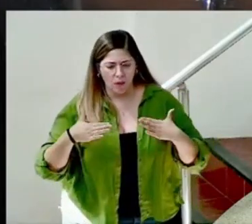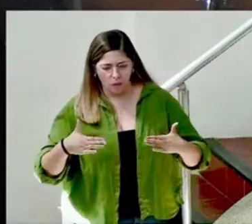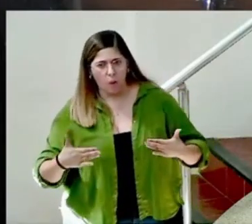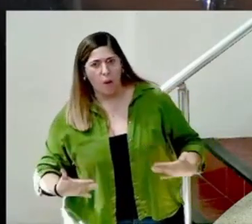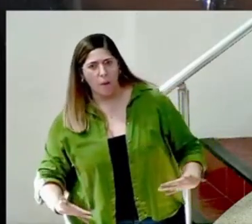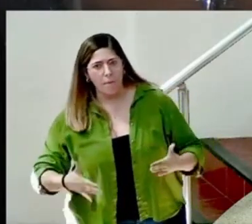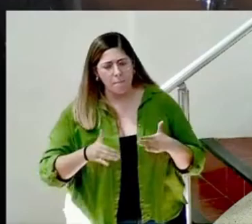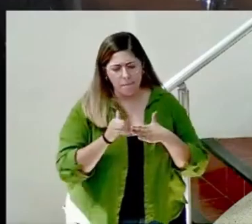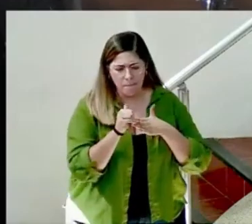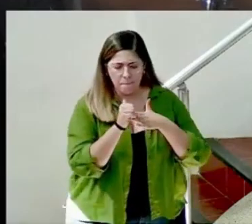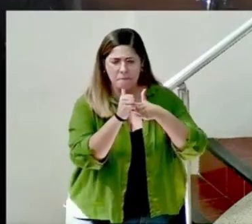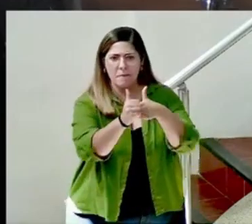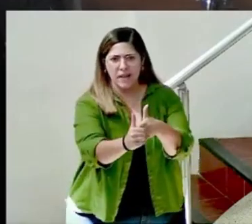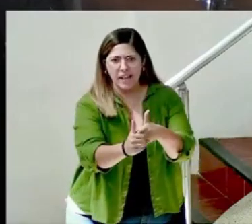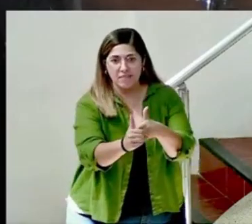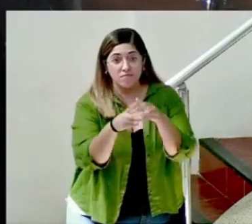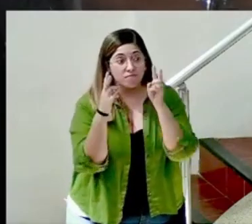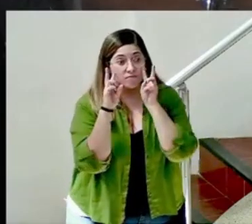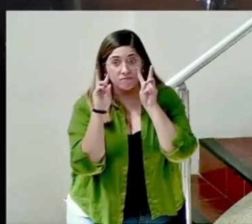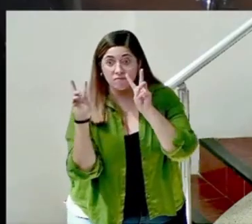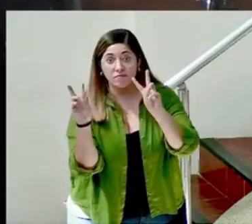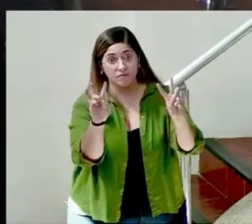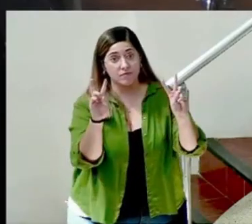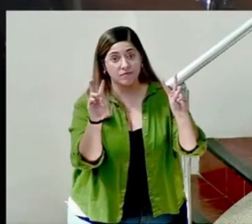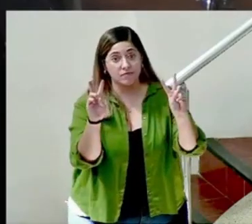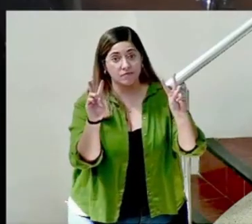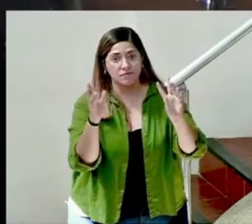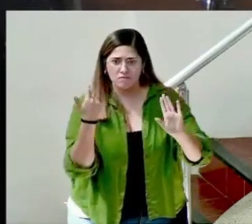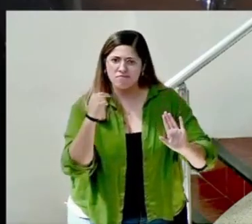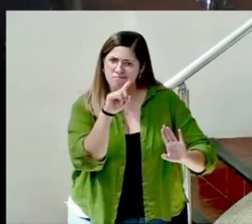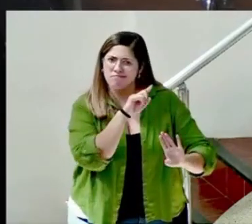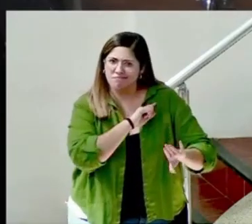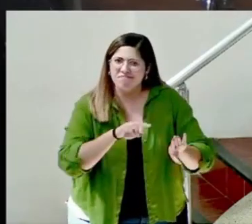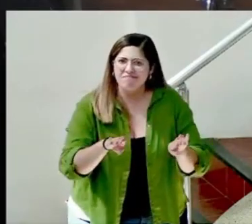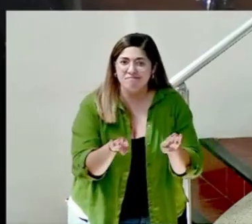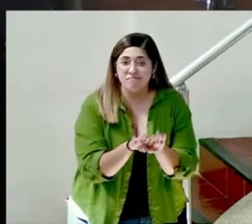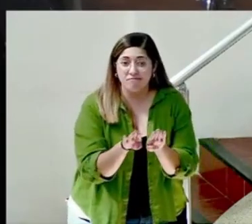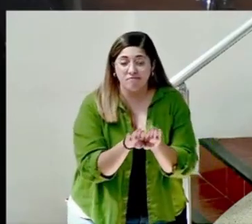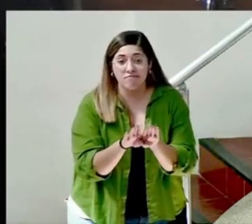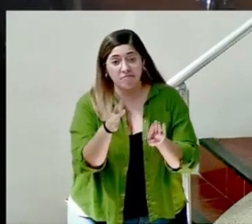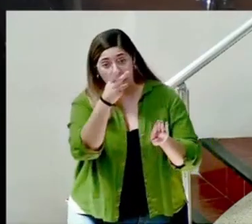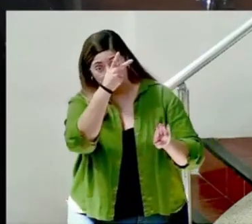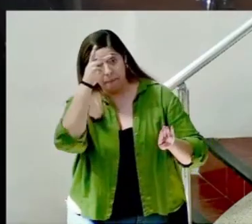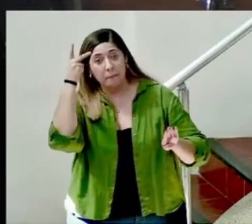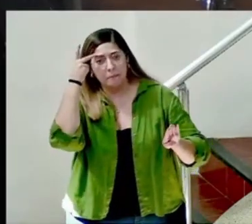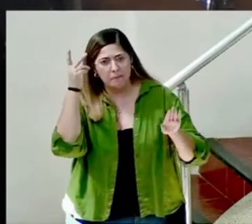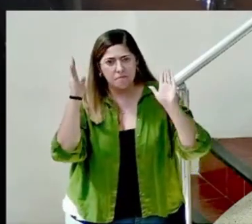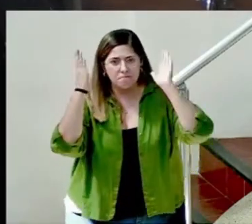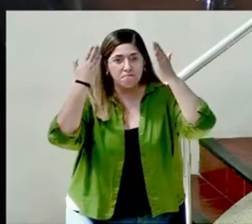direção através da visão. Ou seja, uma pessoa cega, se você